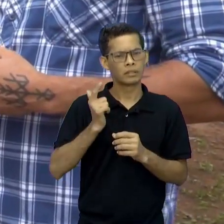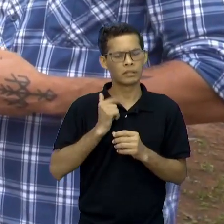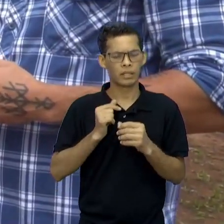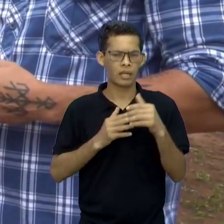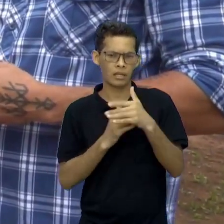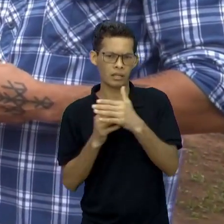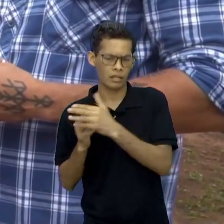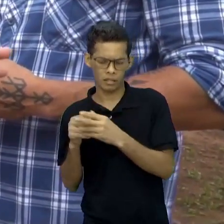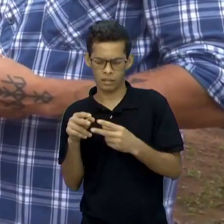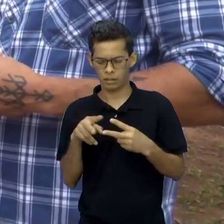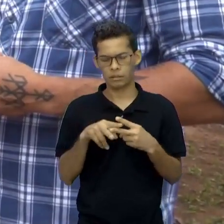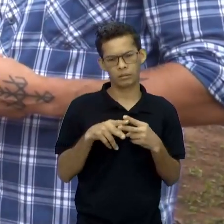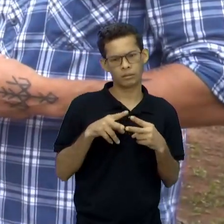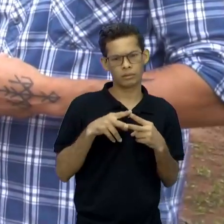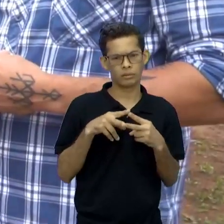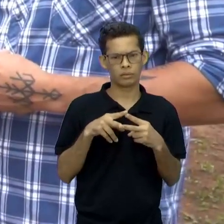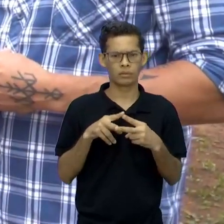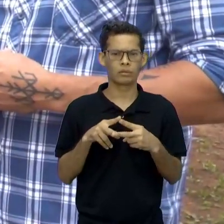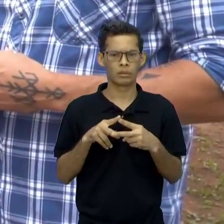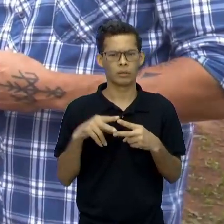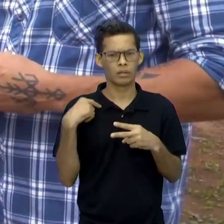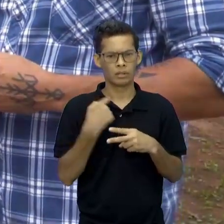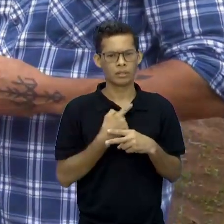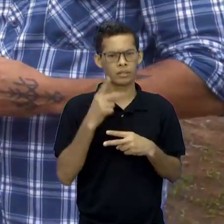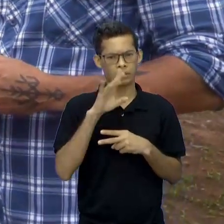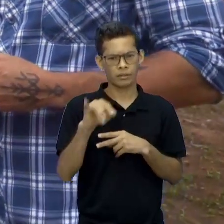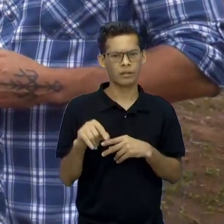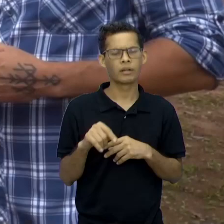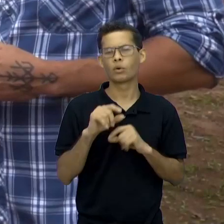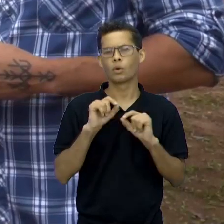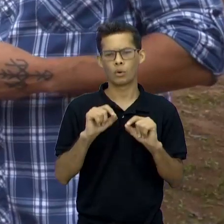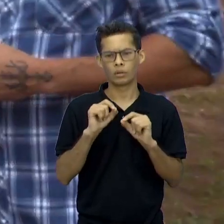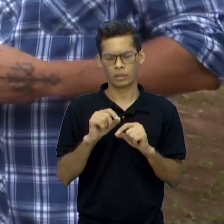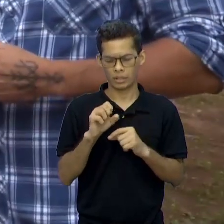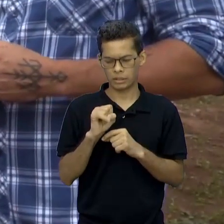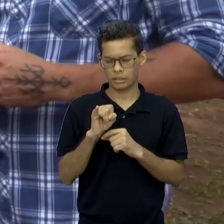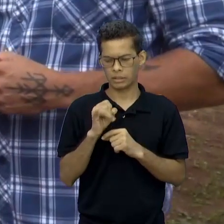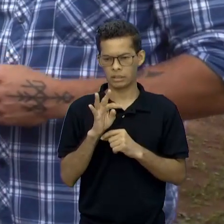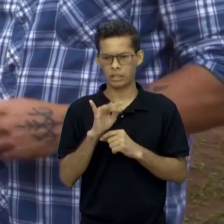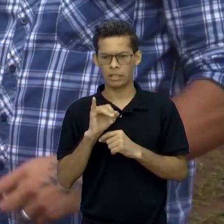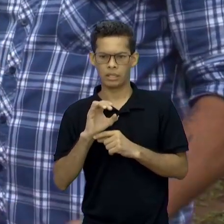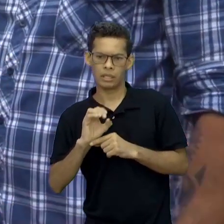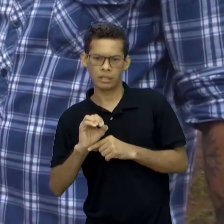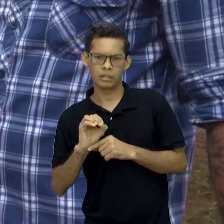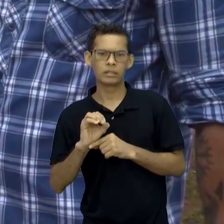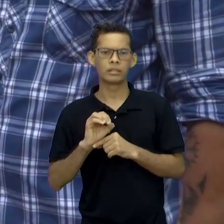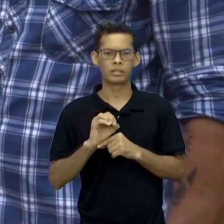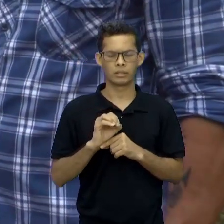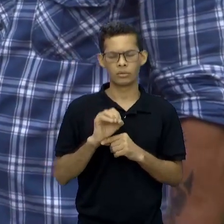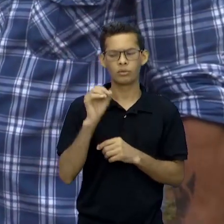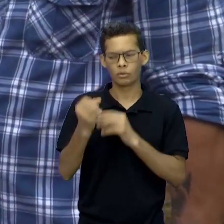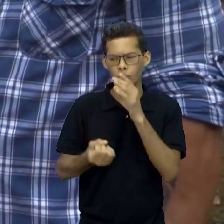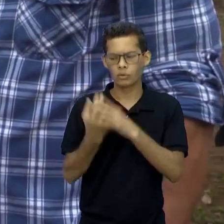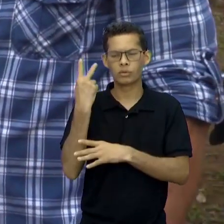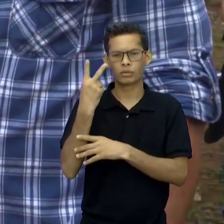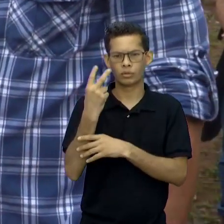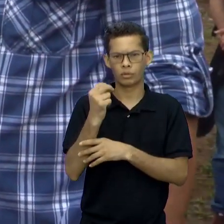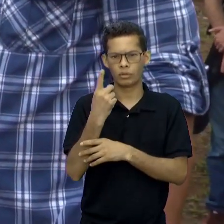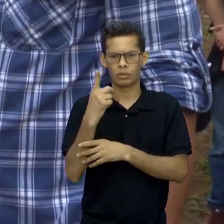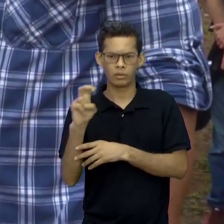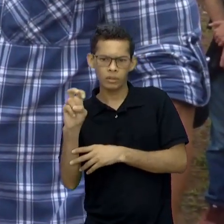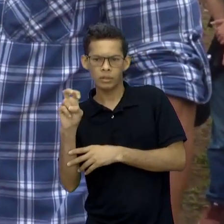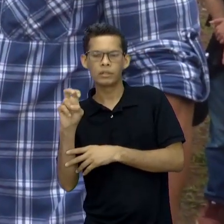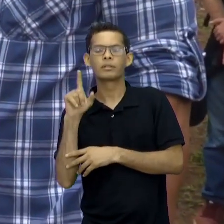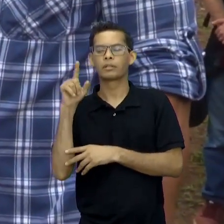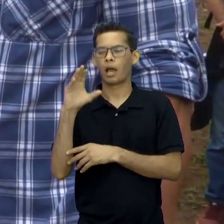controlados. Nós vamos trabalhar em cima de um sítio, que é o sítio controlado 2, foi construído em 2015 com apoio